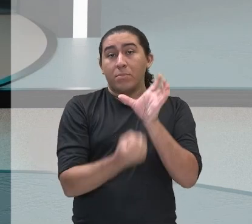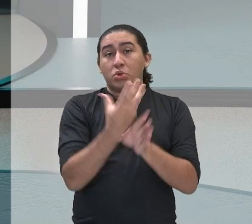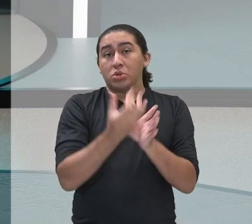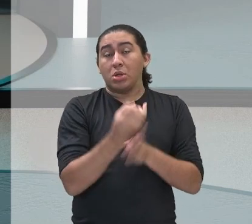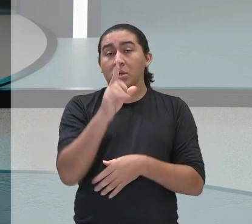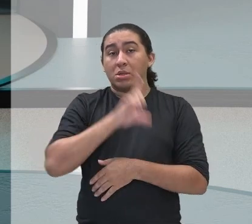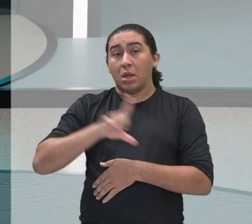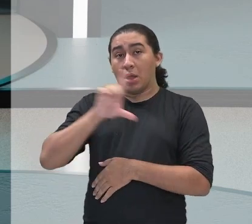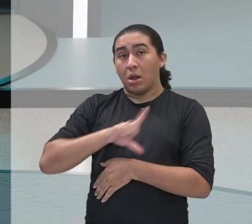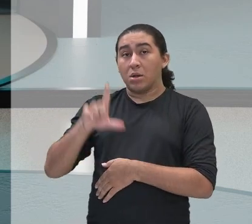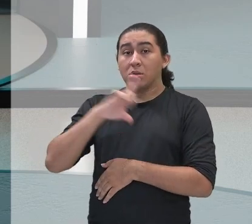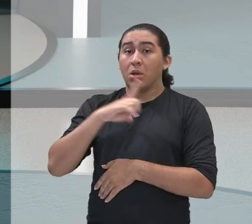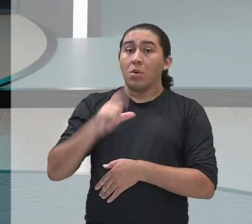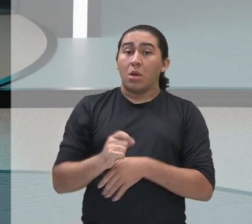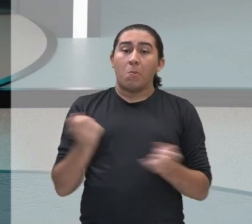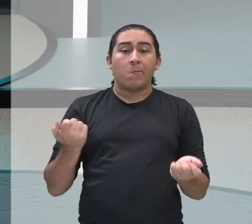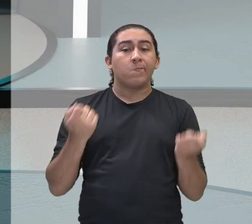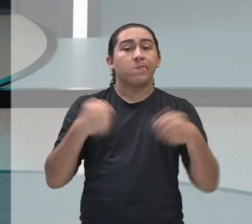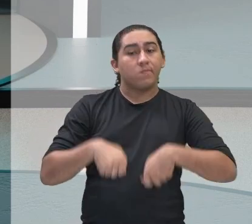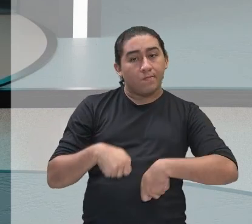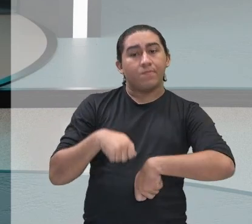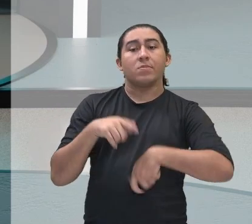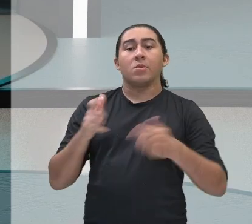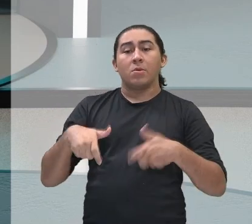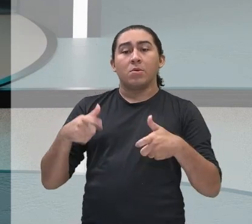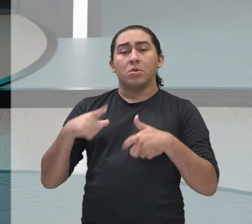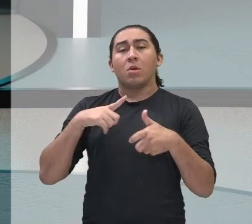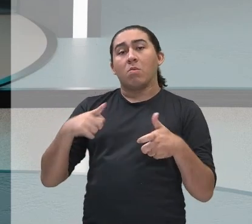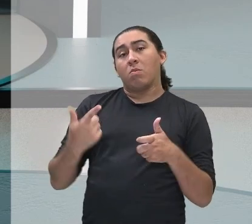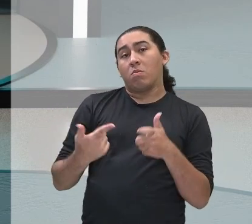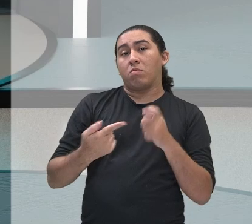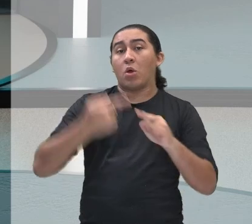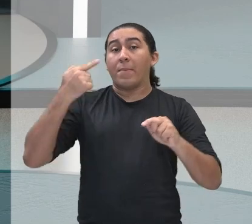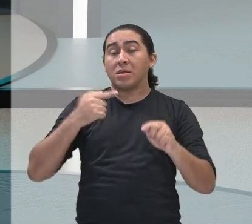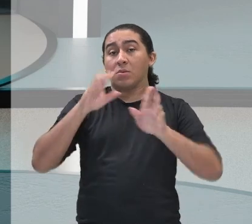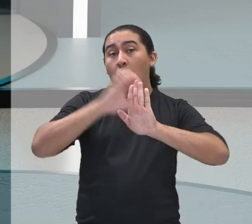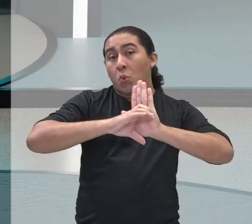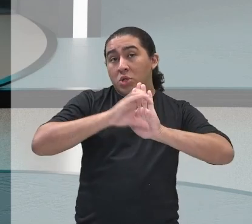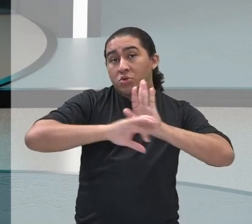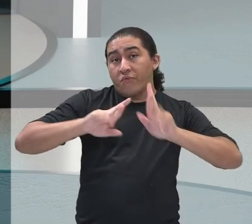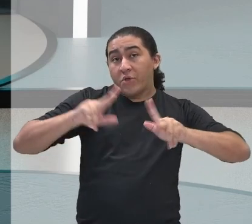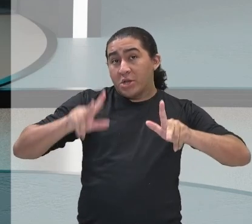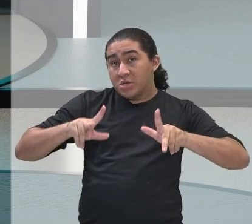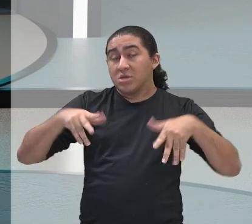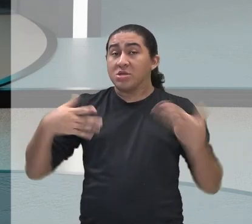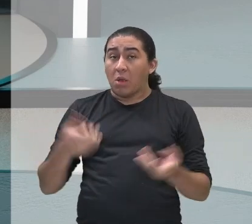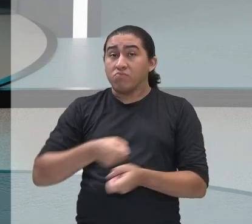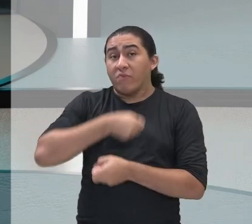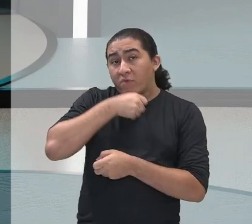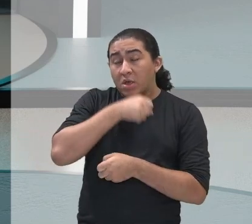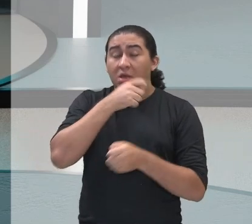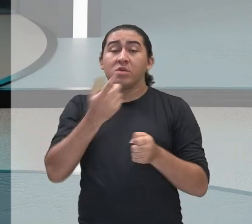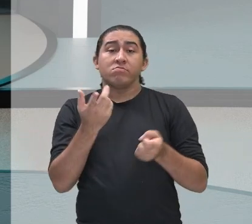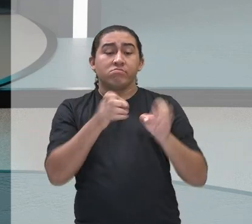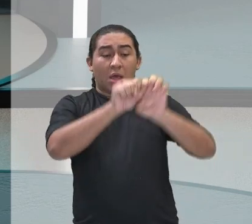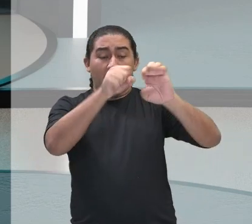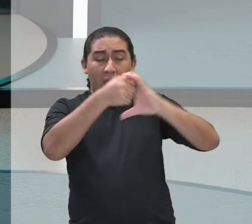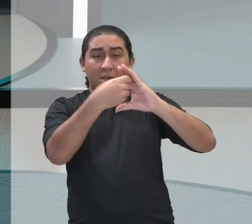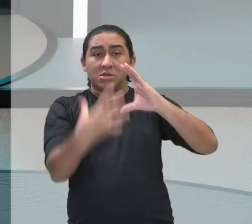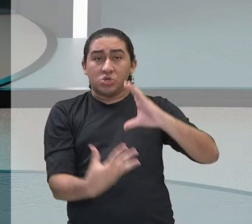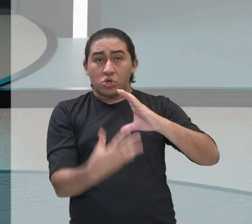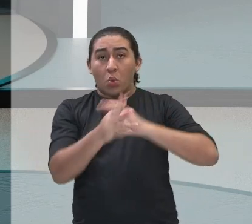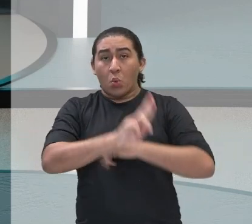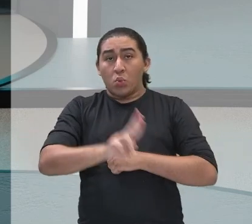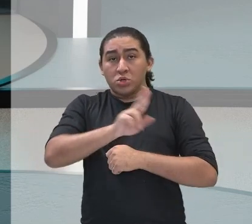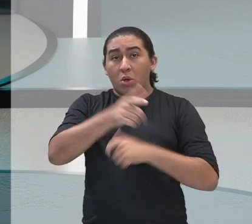literária tomou posse de antigos conceitos. Então, antigas estéticas que eram